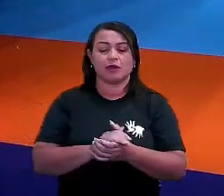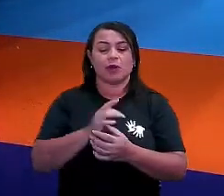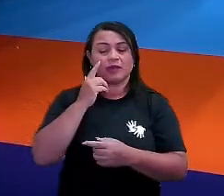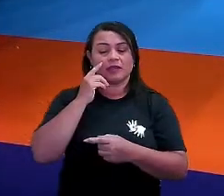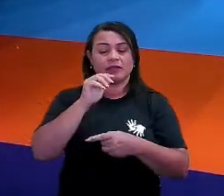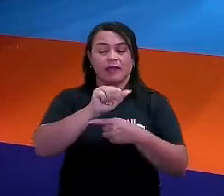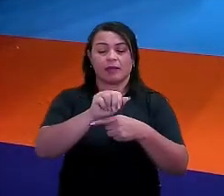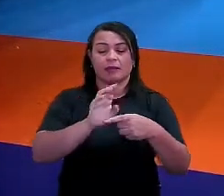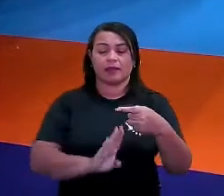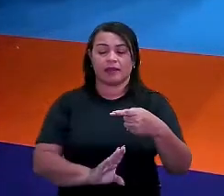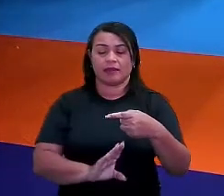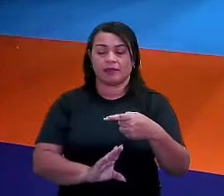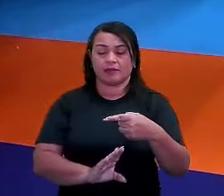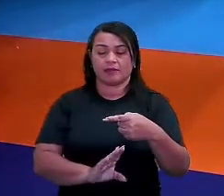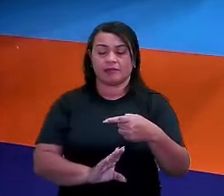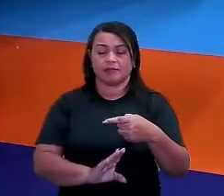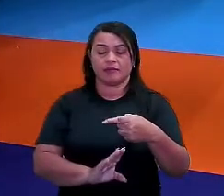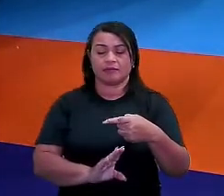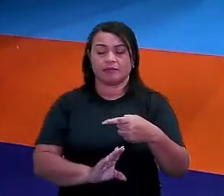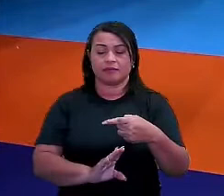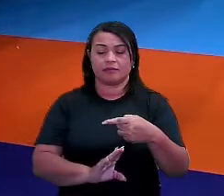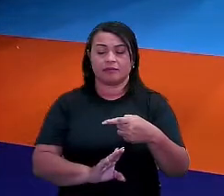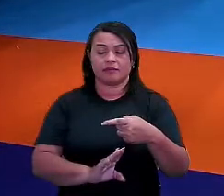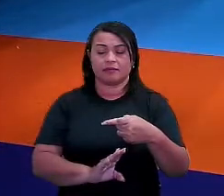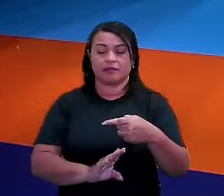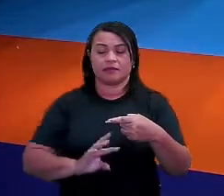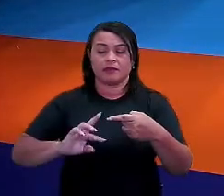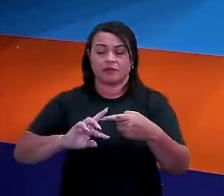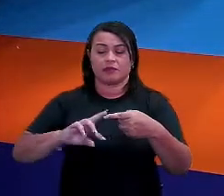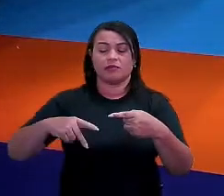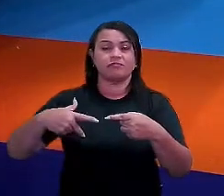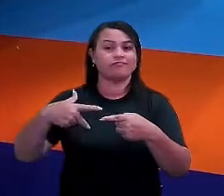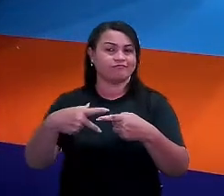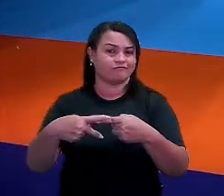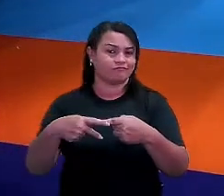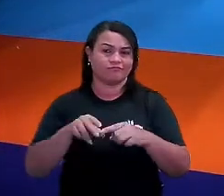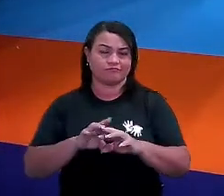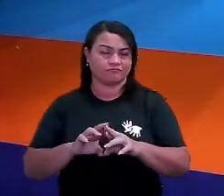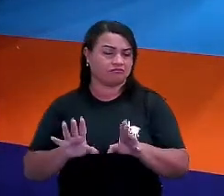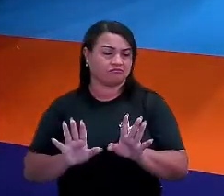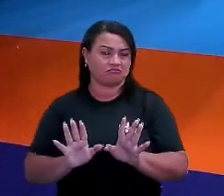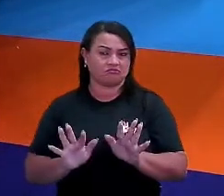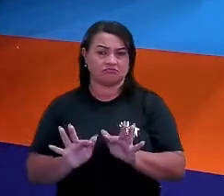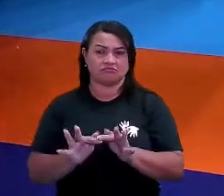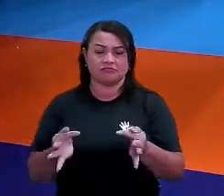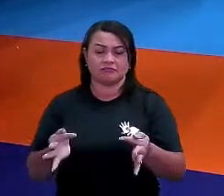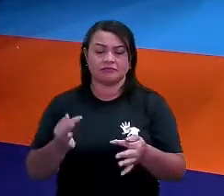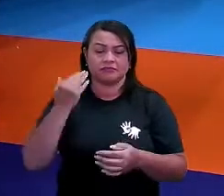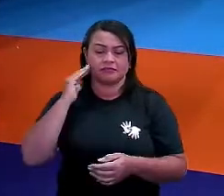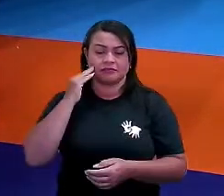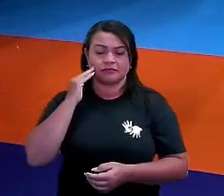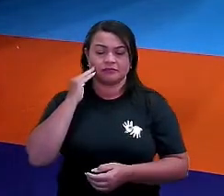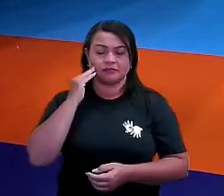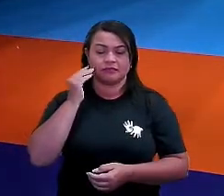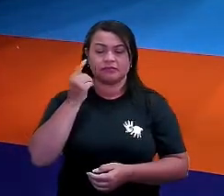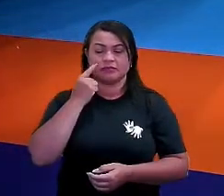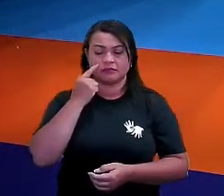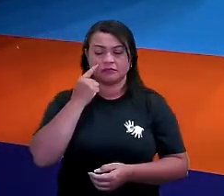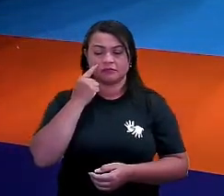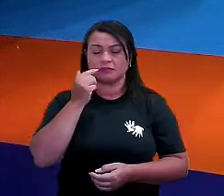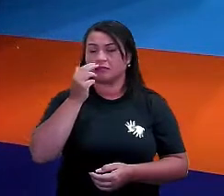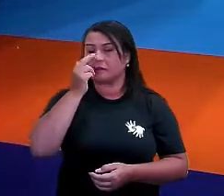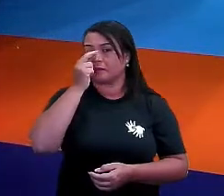Ó? AB permaneceu e eu vou multiplicar pelo inverso. Olha o inverso aqui de novo. Tá? Então, vejam aí que dá